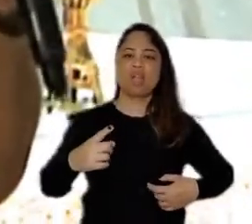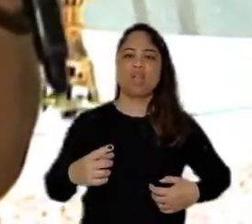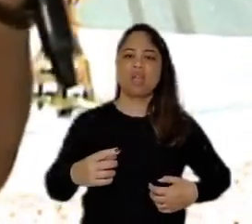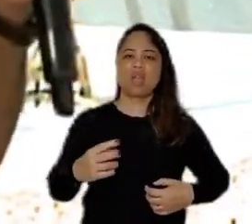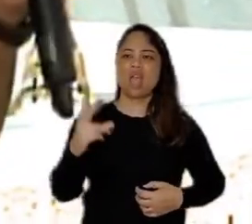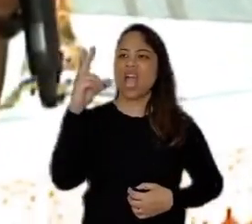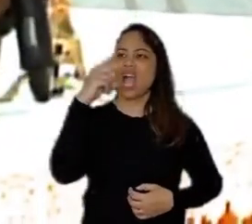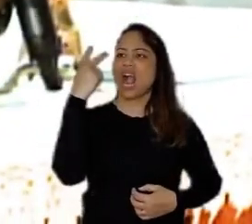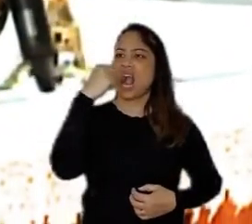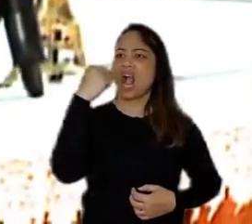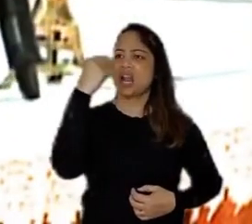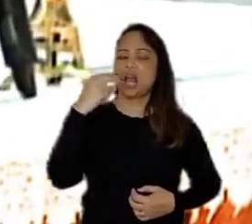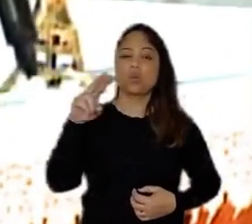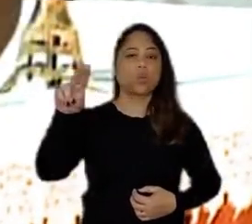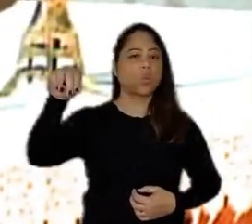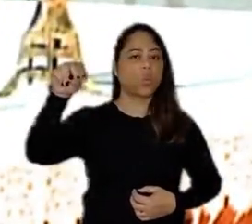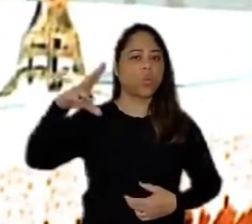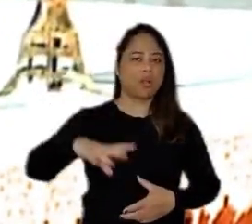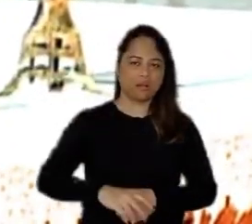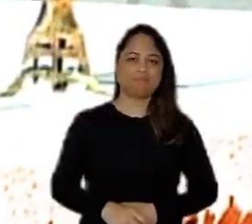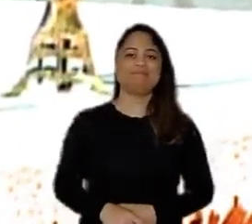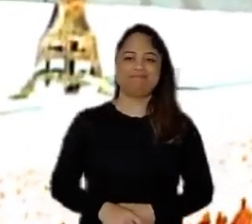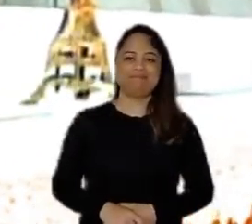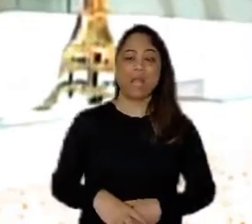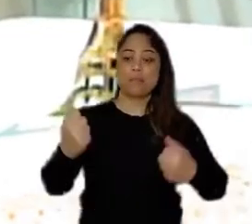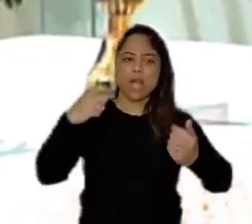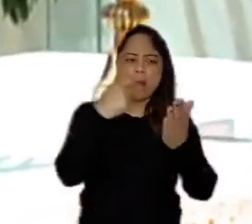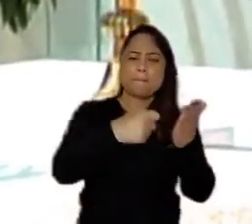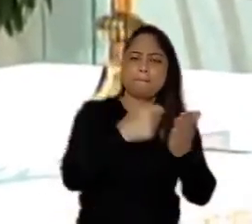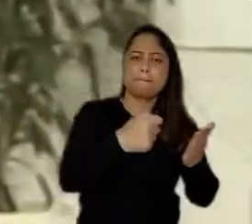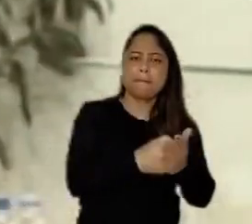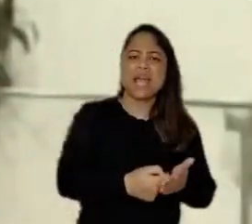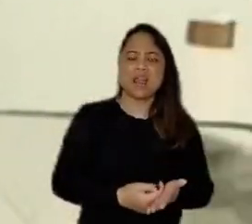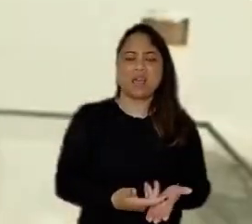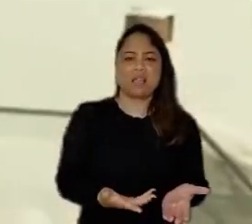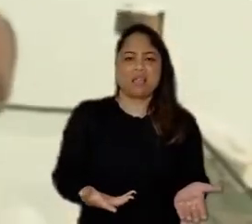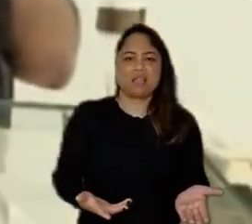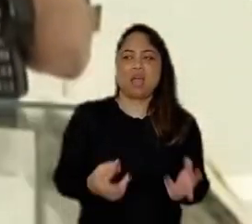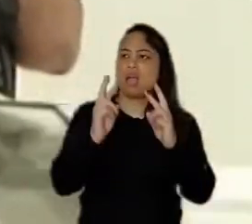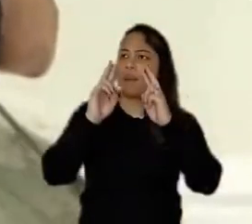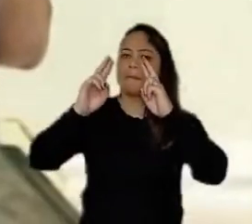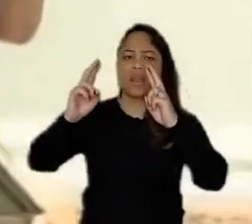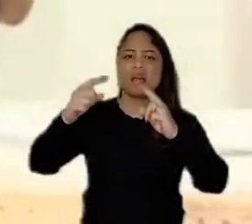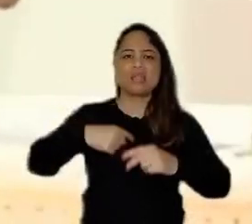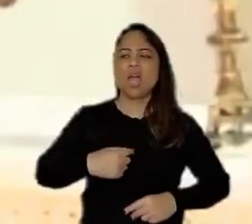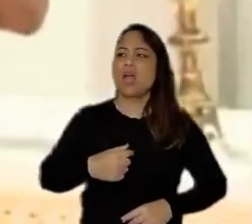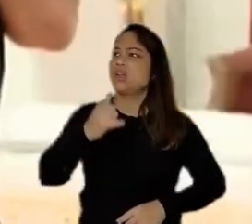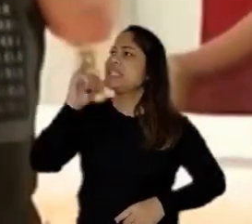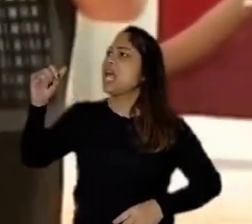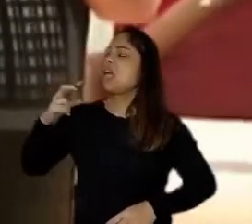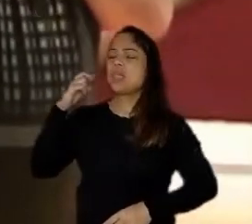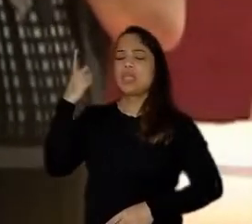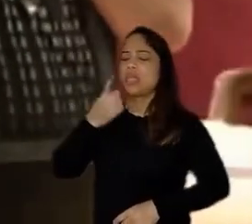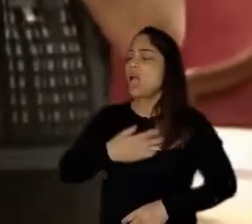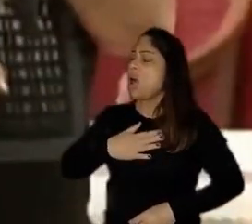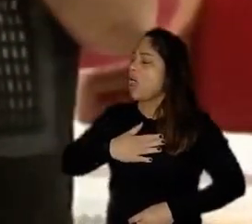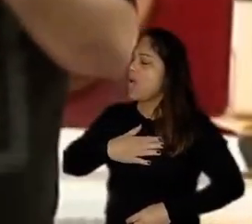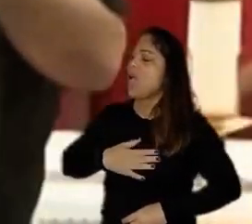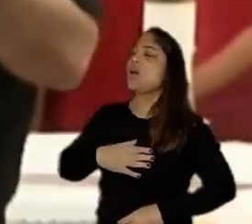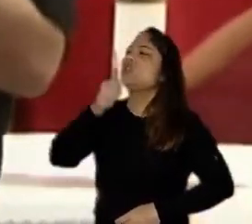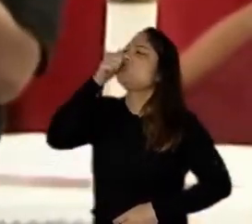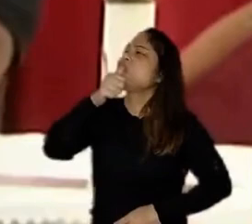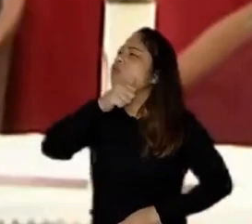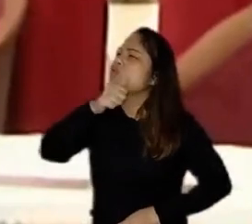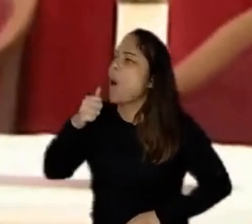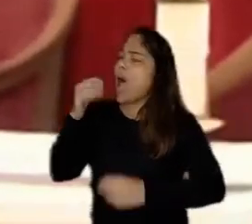A esperança é essa, e o esforço é esse. Senhor, eu vou jejuar, eu vou orar, eu vou fazer, eu vou acontecer. Se for